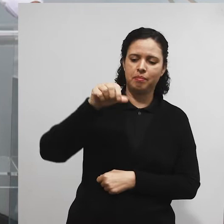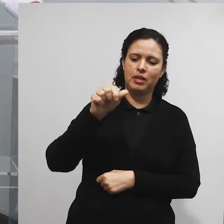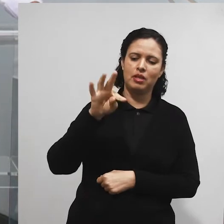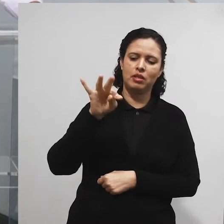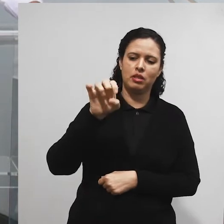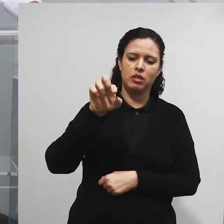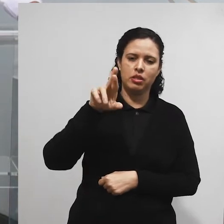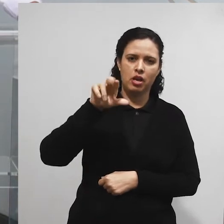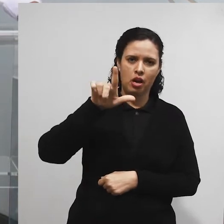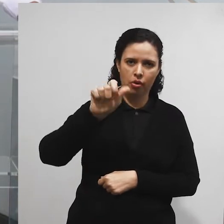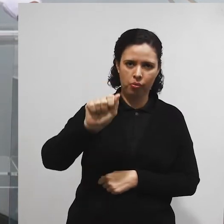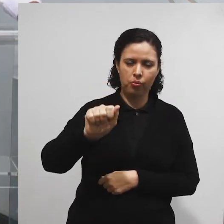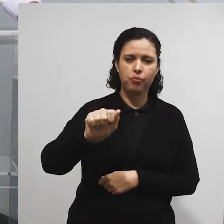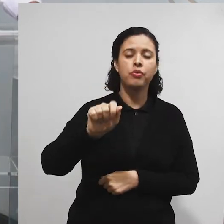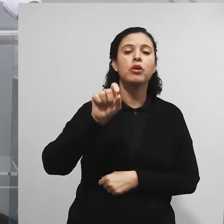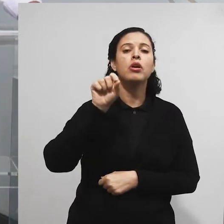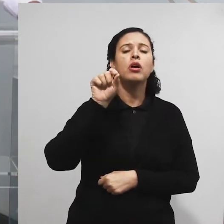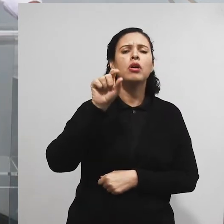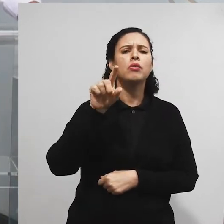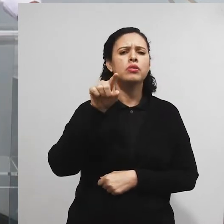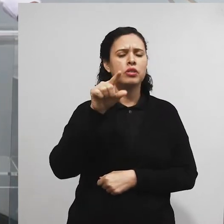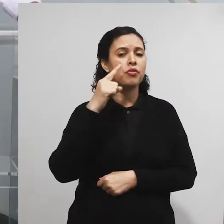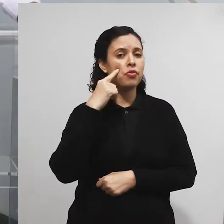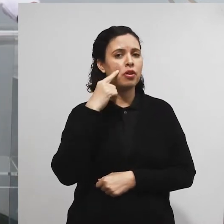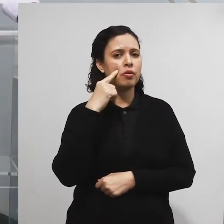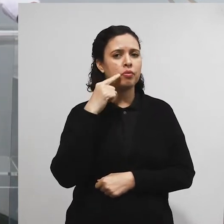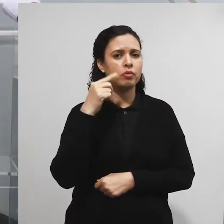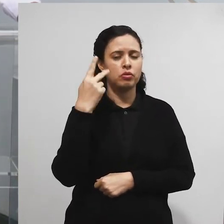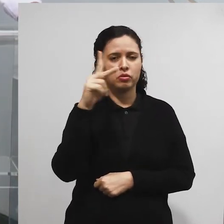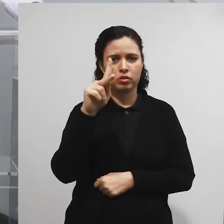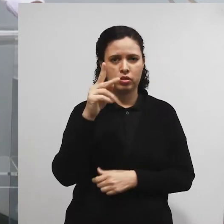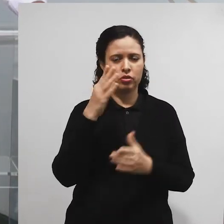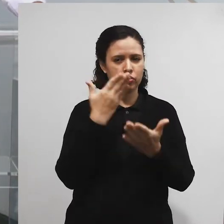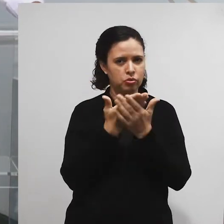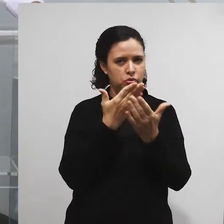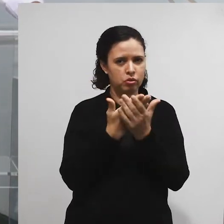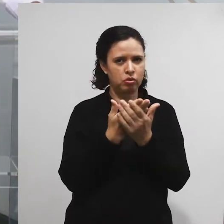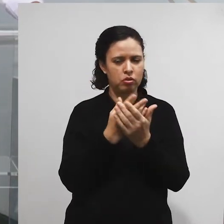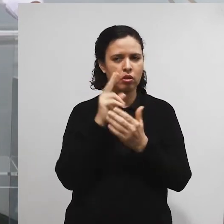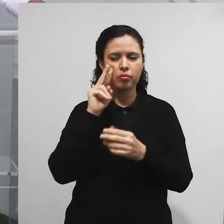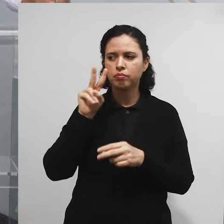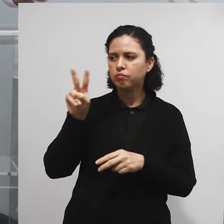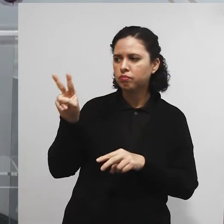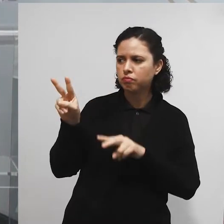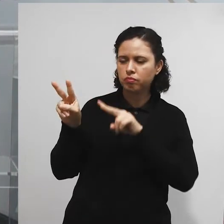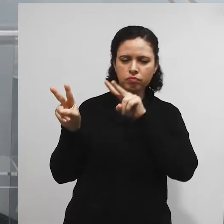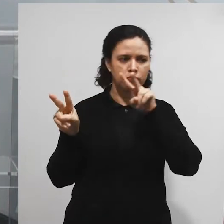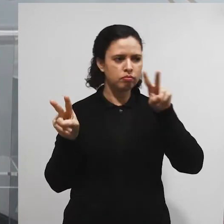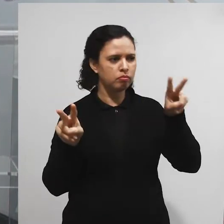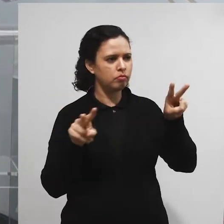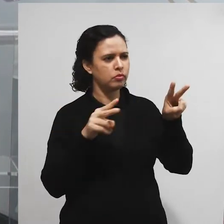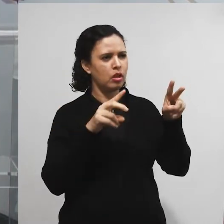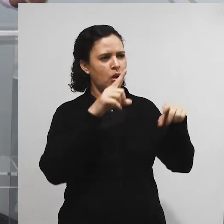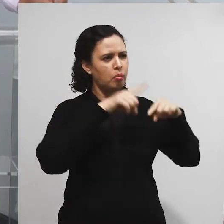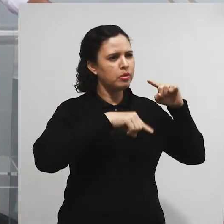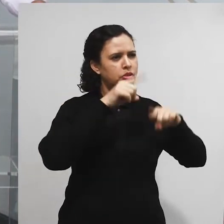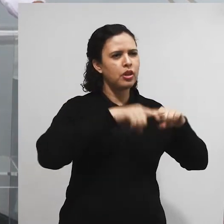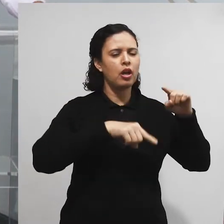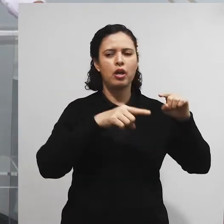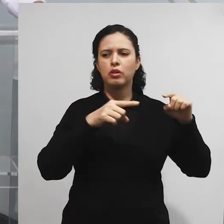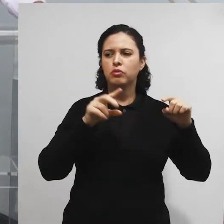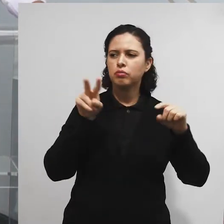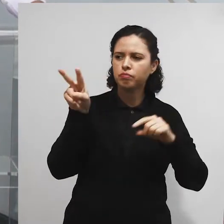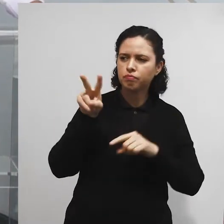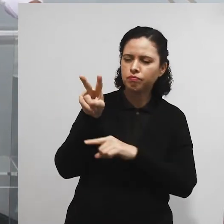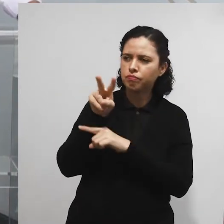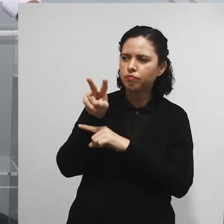está agora estudando esse conteúdo, olhe à sua volta, né? Observe os objetos à sua